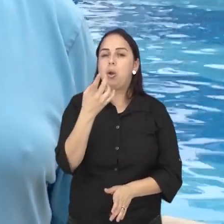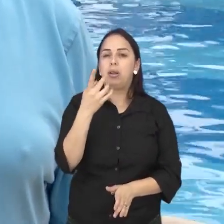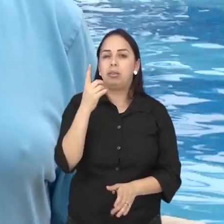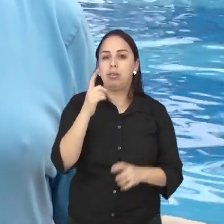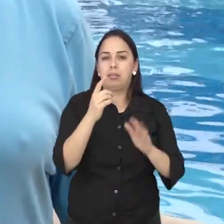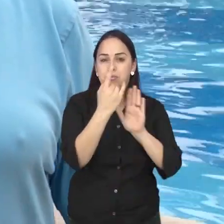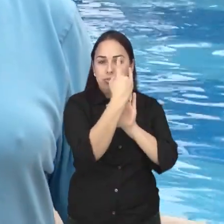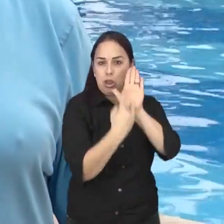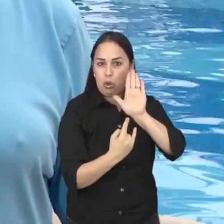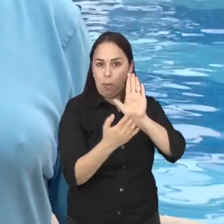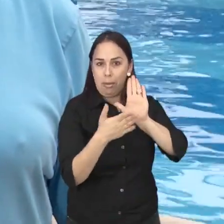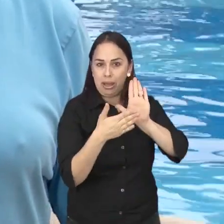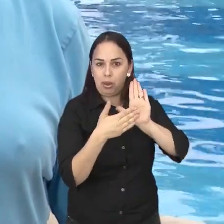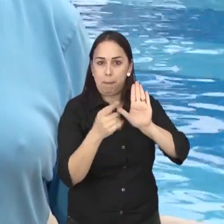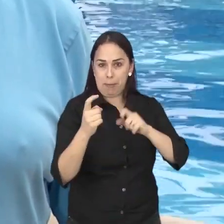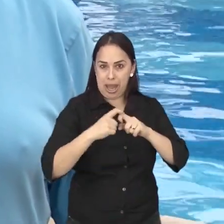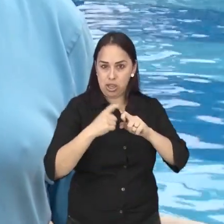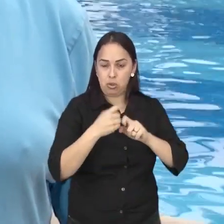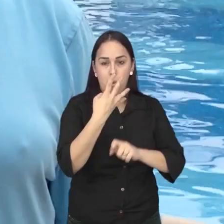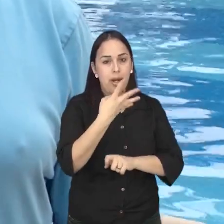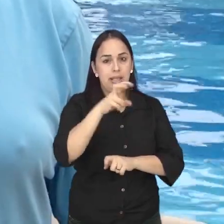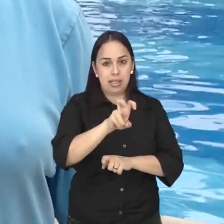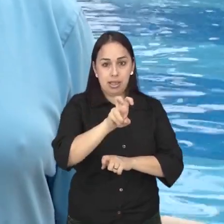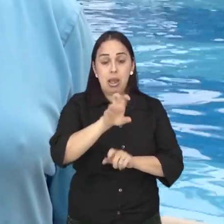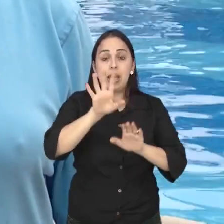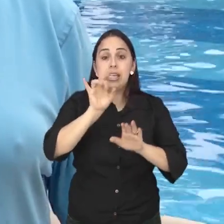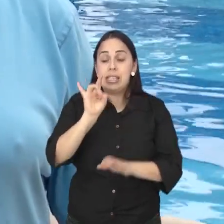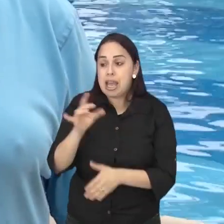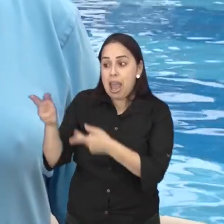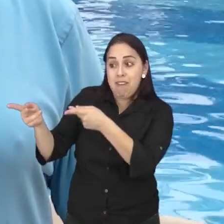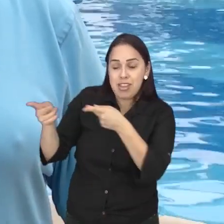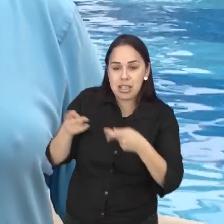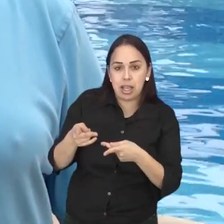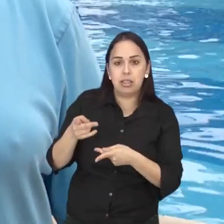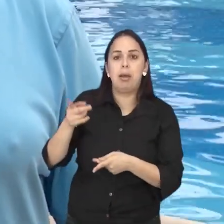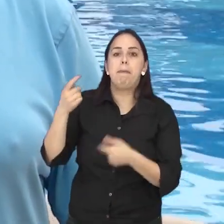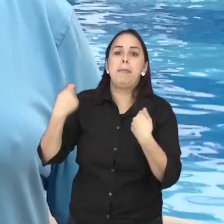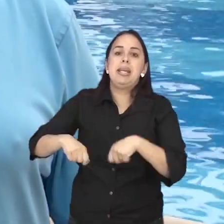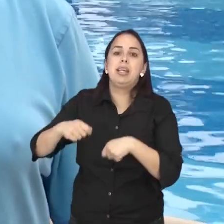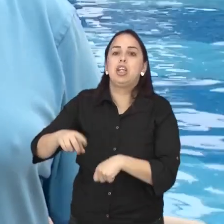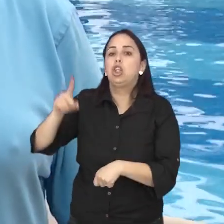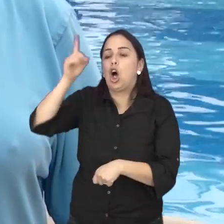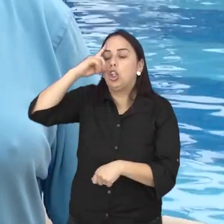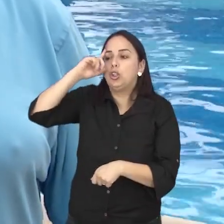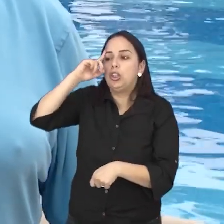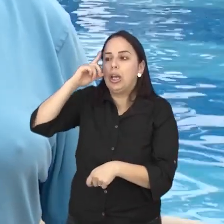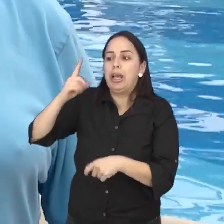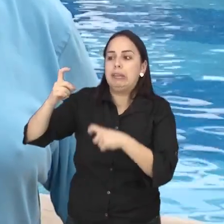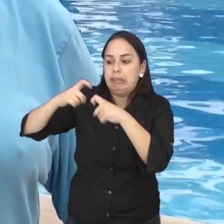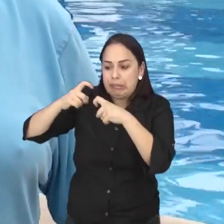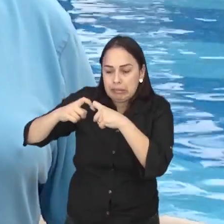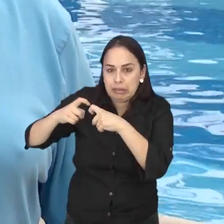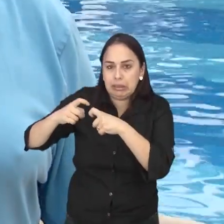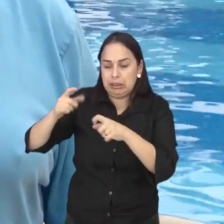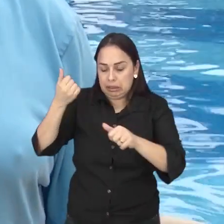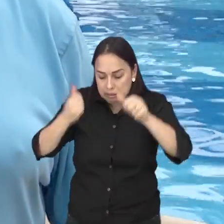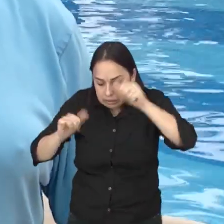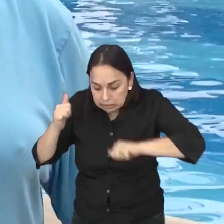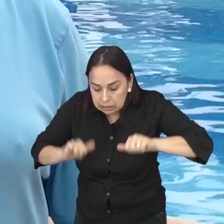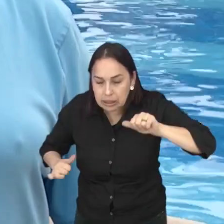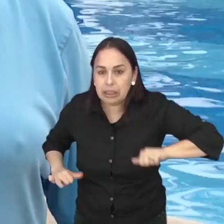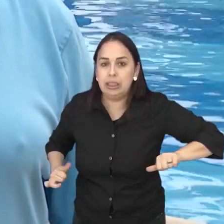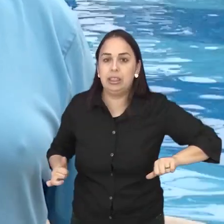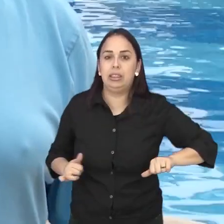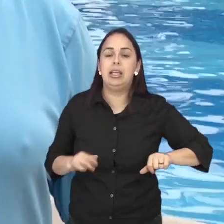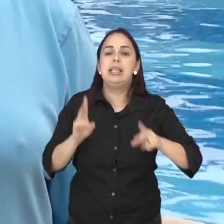45 dias e a triagem para o visitante é diária. Então, se a pessoa vem hoje, ela faz, se ela retornar amanhã, ela tem que fazer de